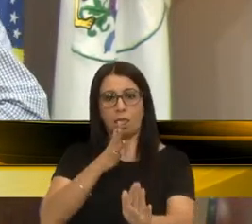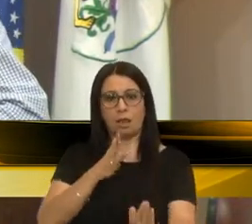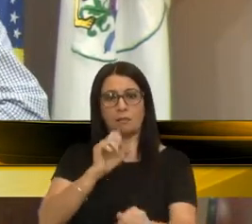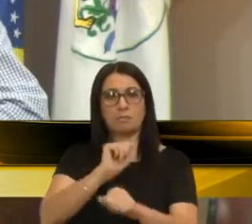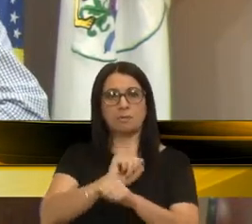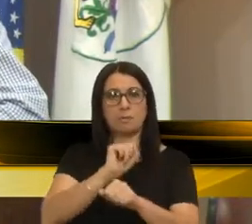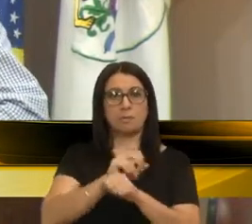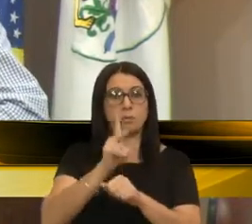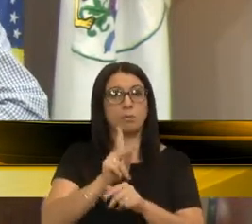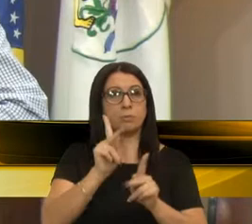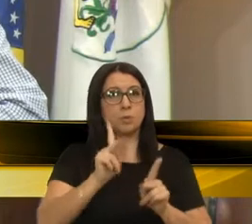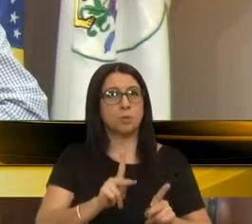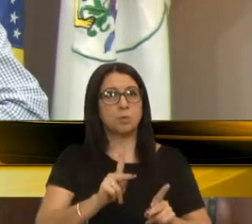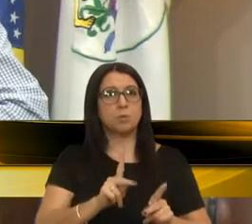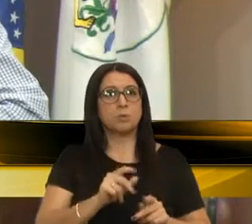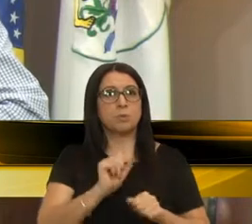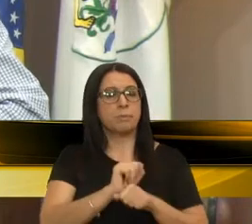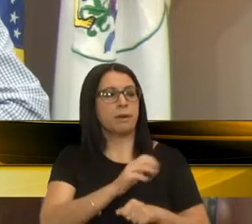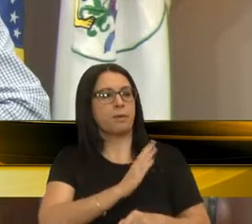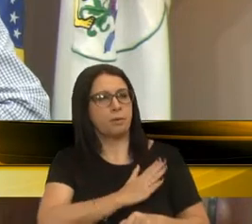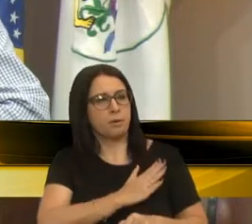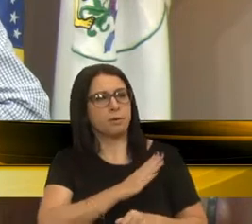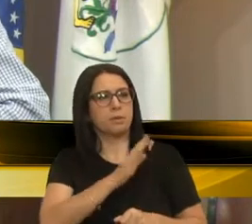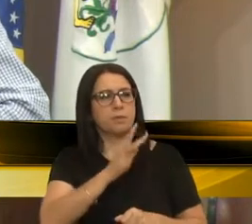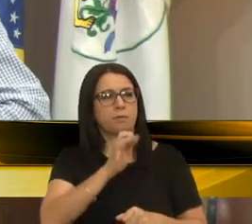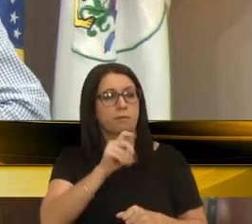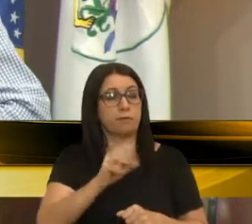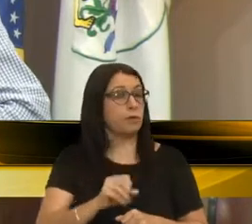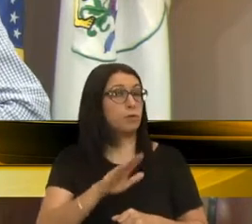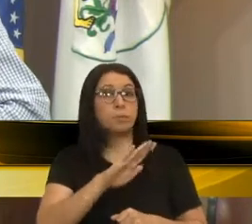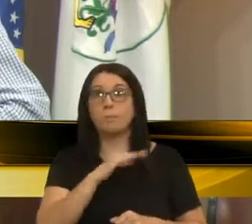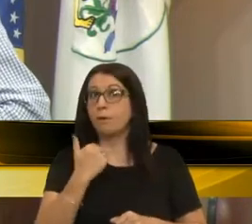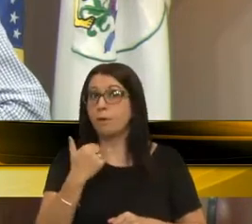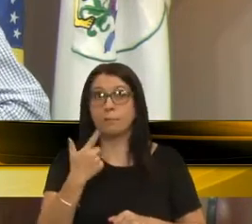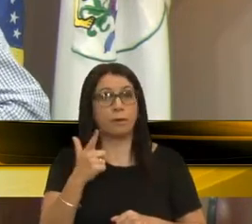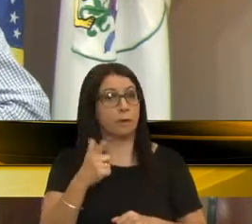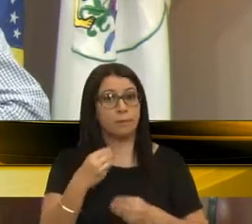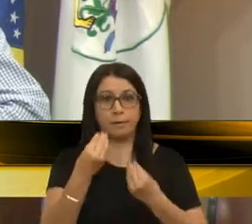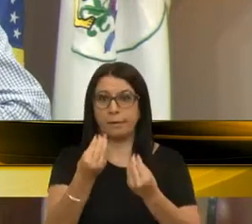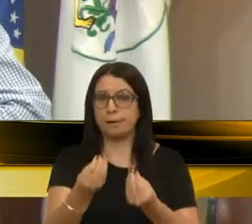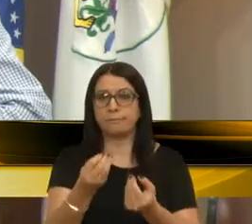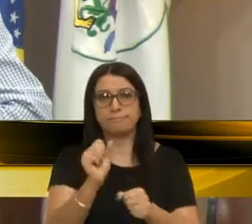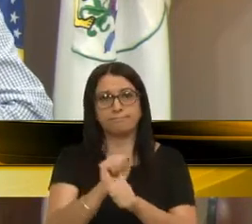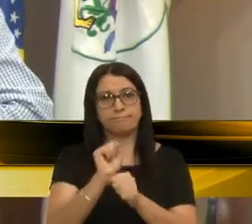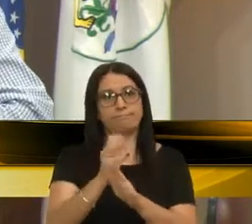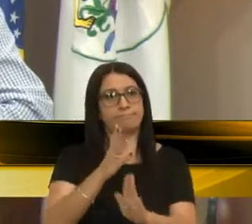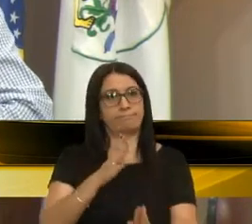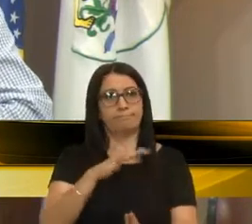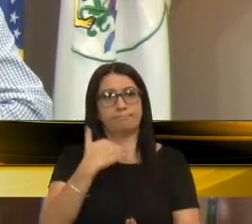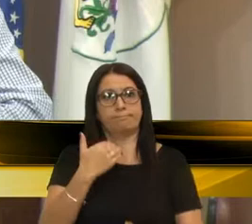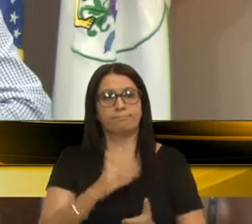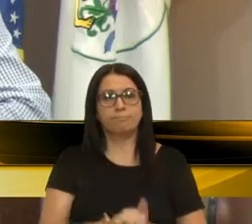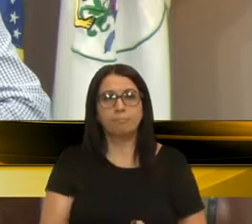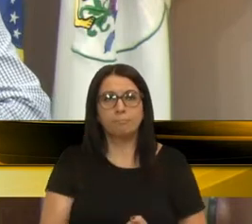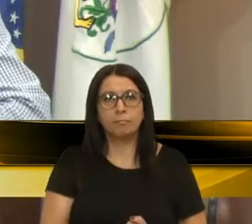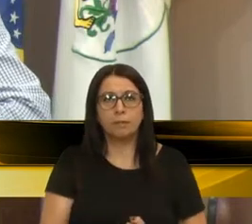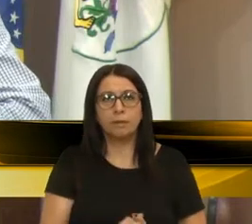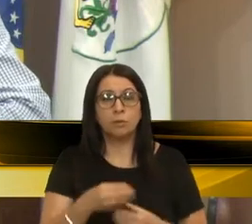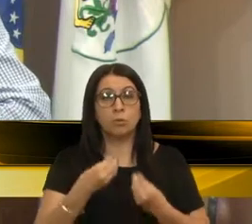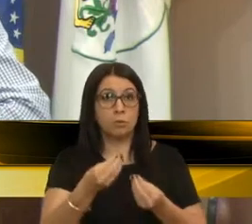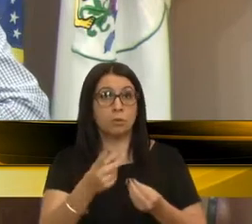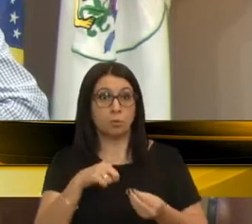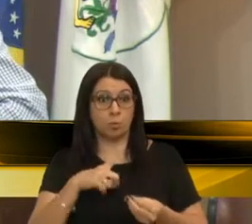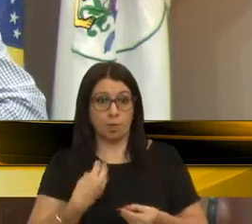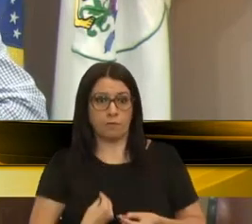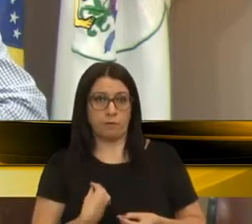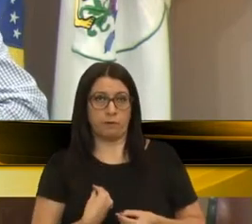Muitos pacientes esperam um coração, um fígado ou um pulmão, morrem, pois não há nenhum órgão à disposição. Doação em vida,